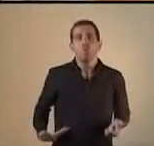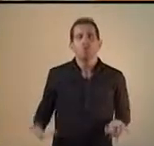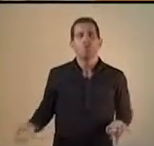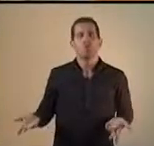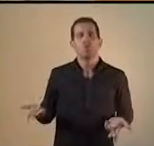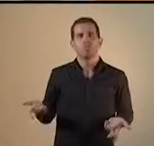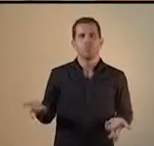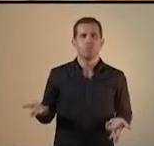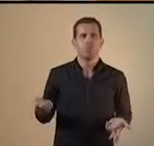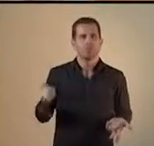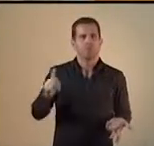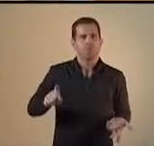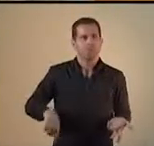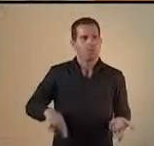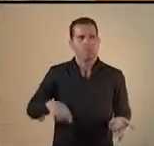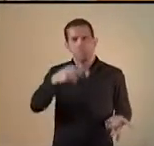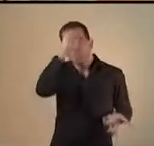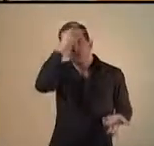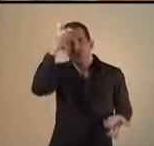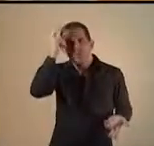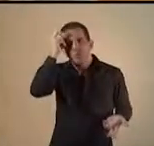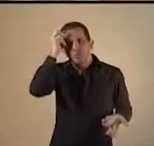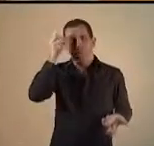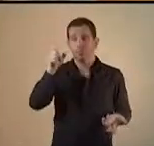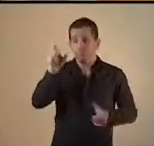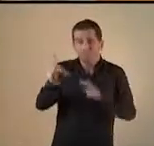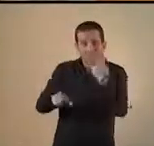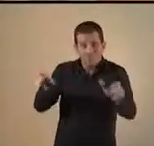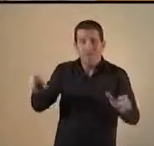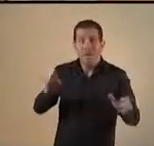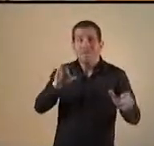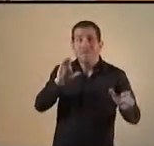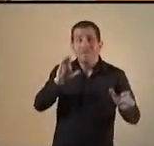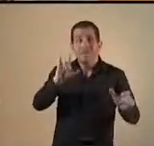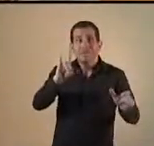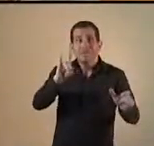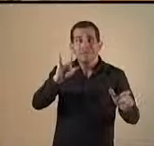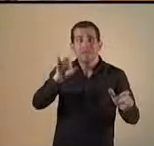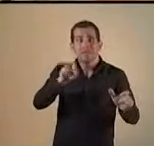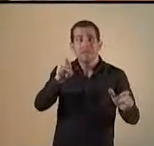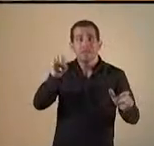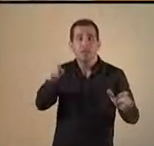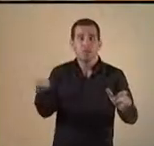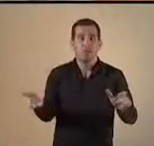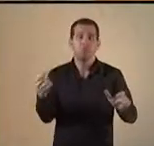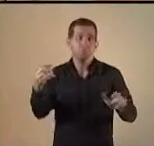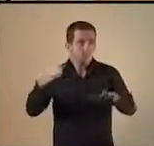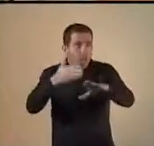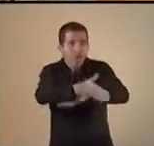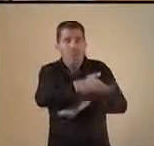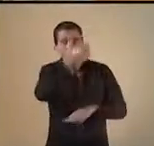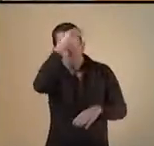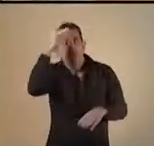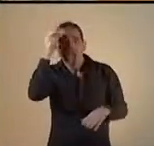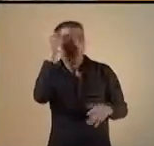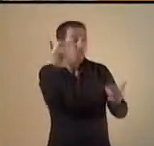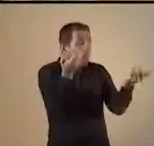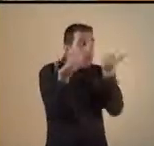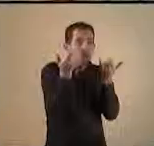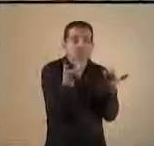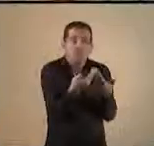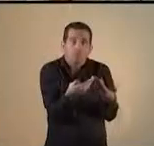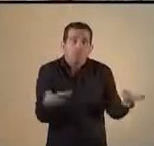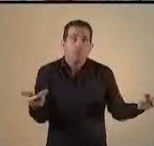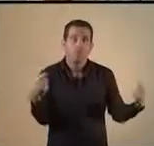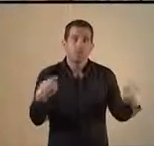são cidadãos que necessitam ir na prefeitura para tirar uma nota fiscal, para saber